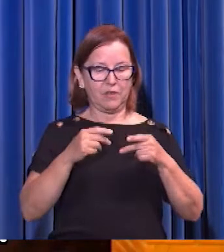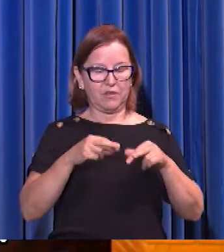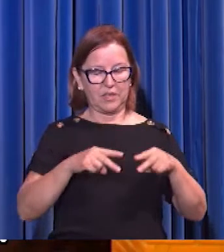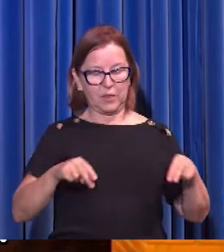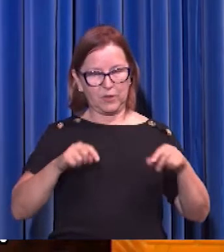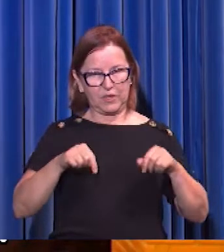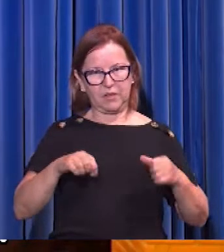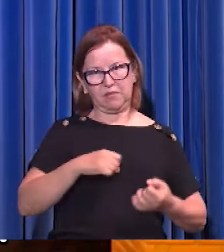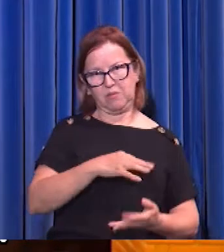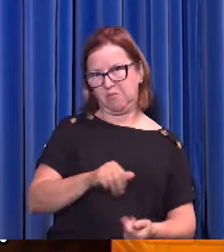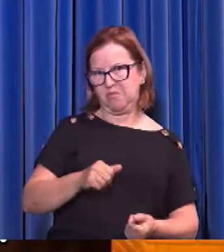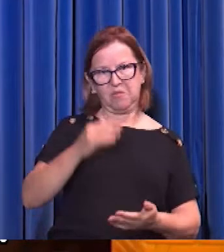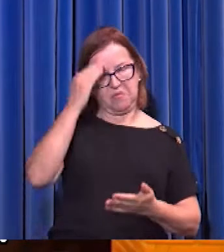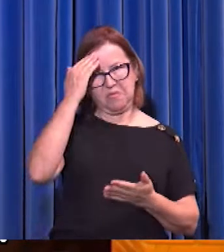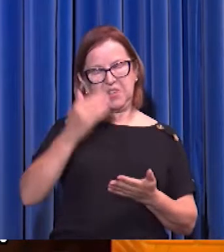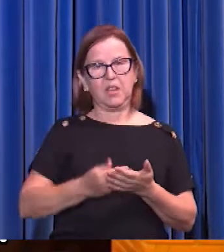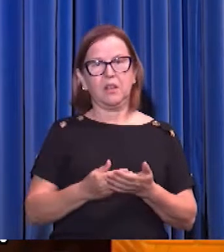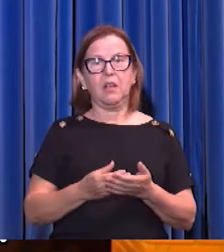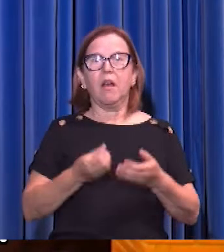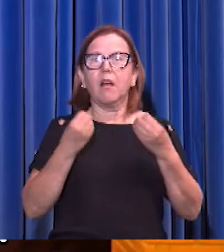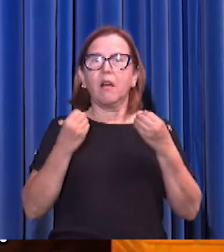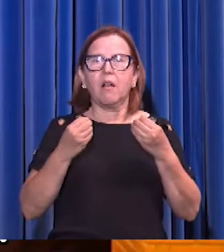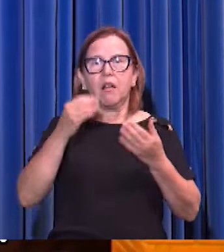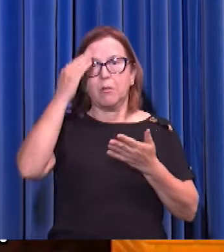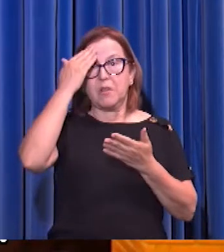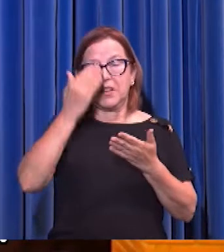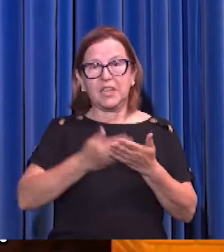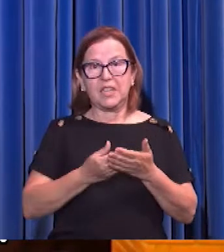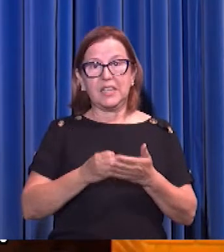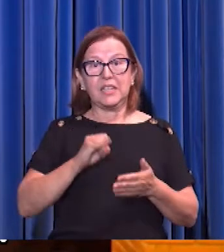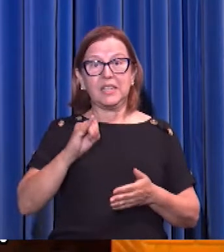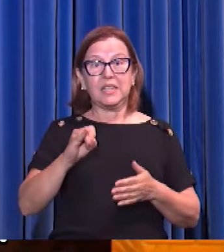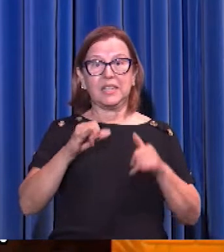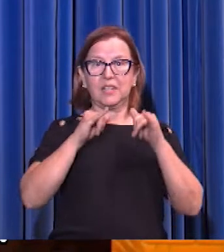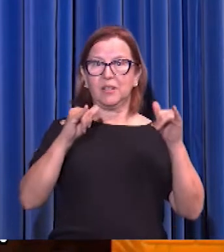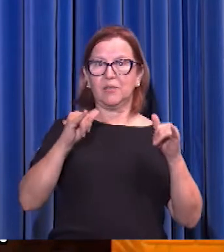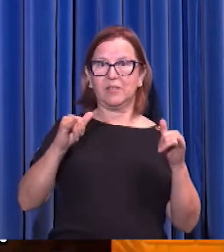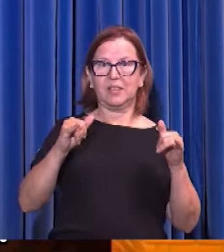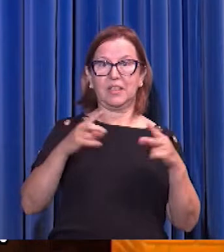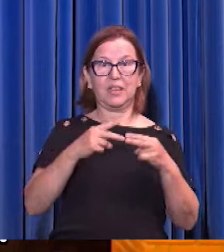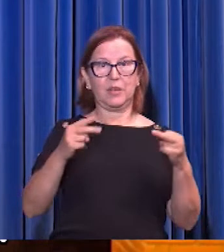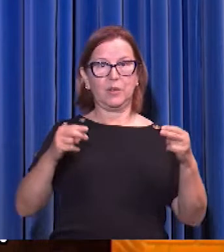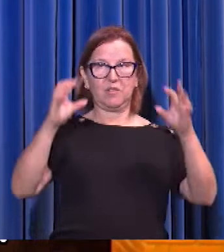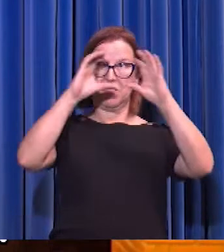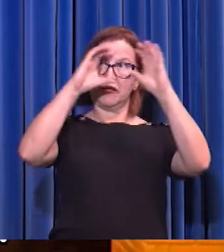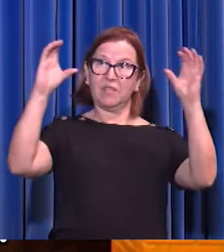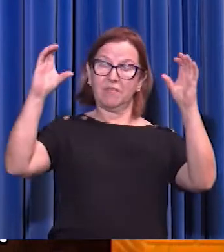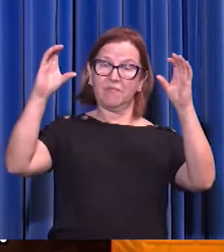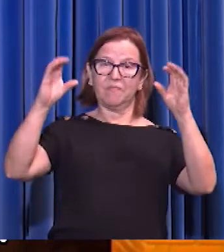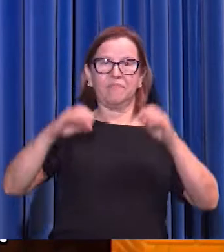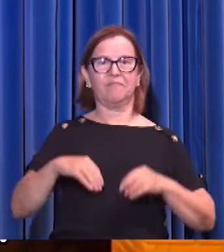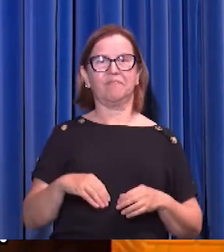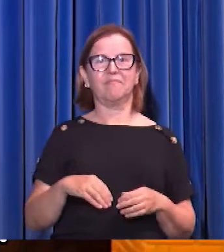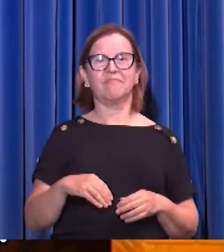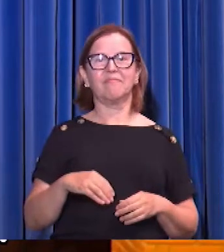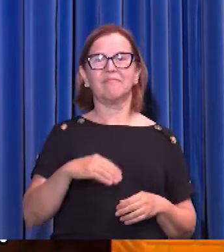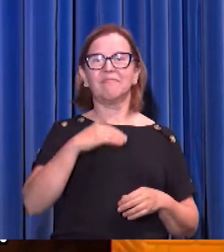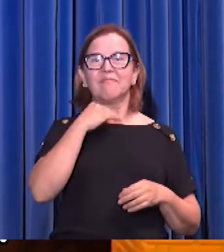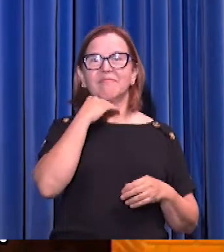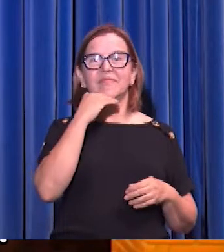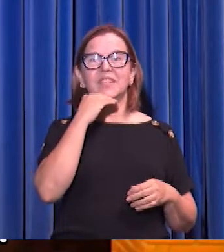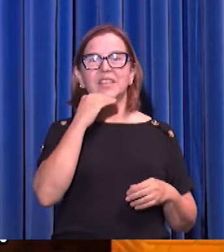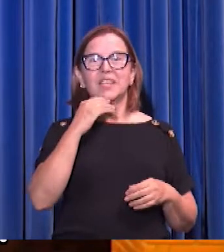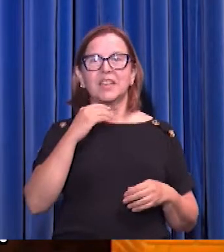me credes. Como crereis se vos falar das celestiais? Ora, ninguém subiu do céu,